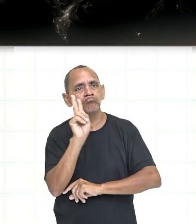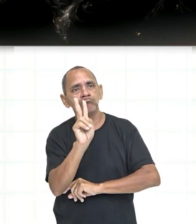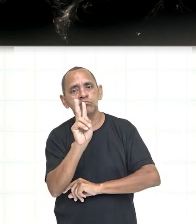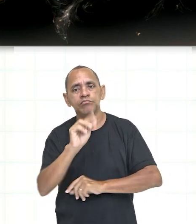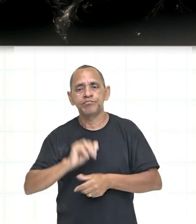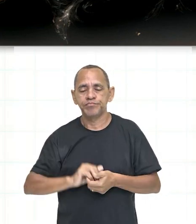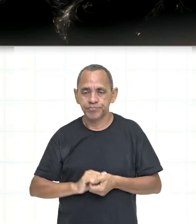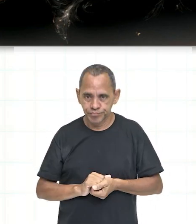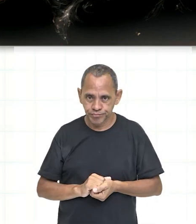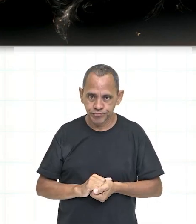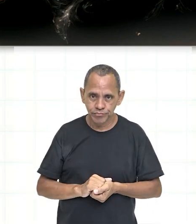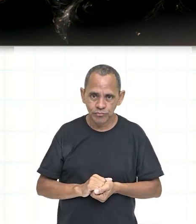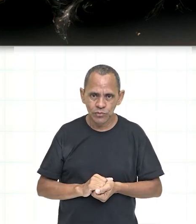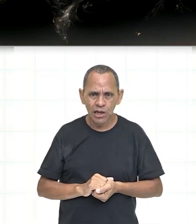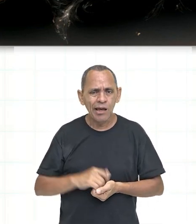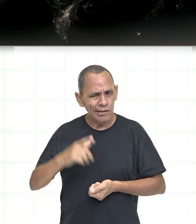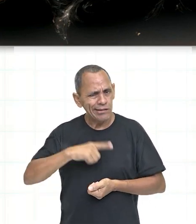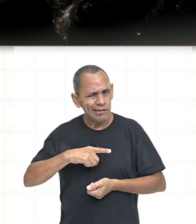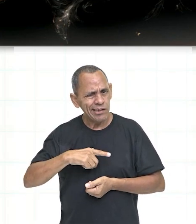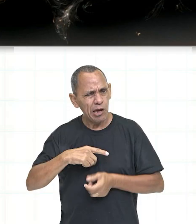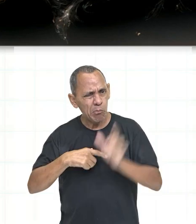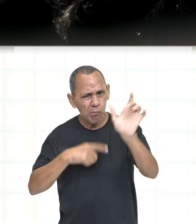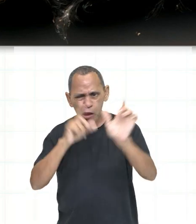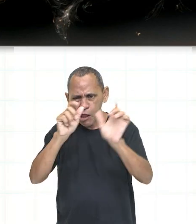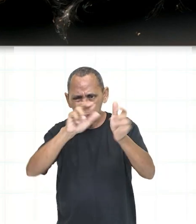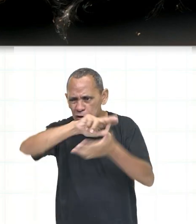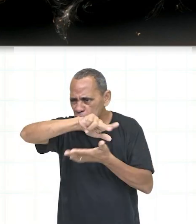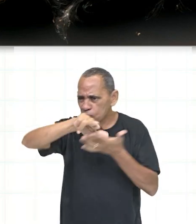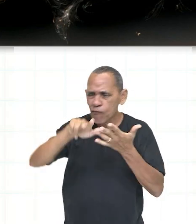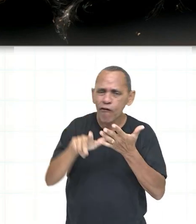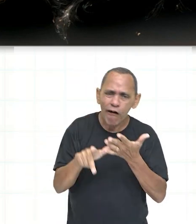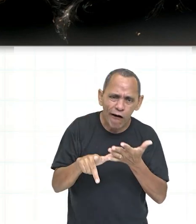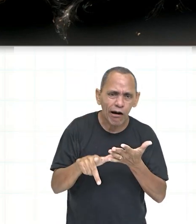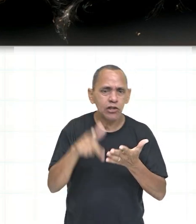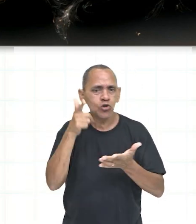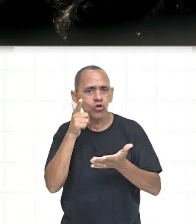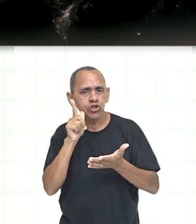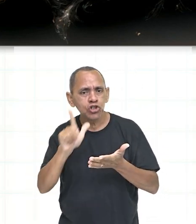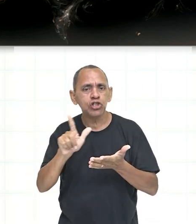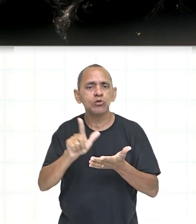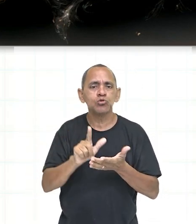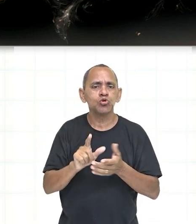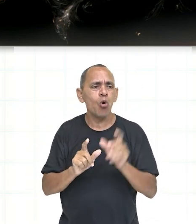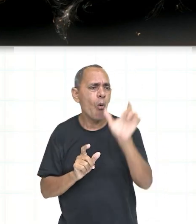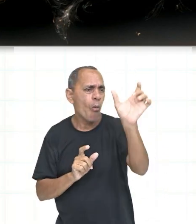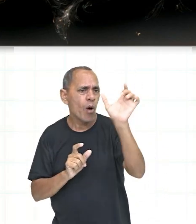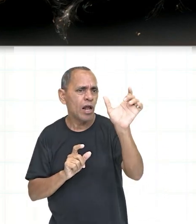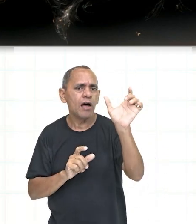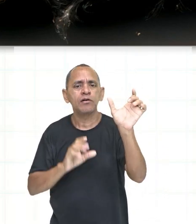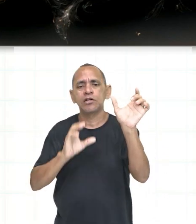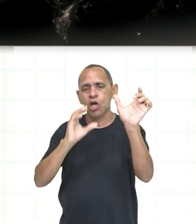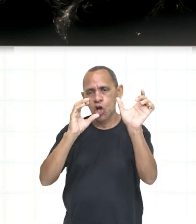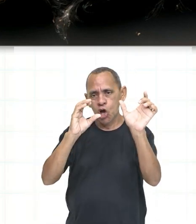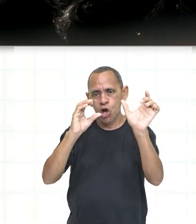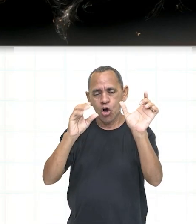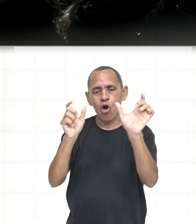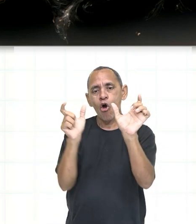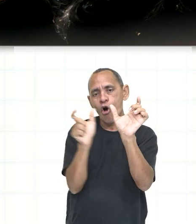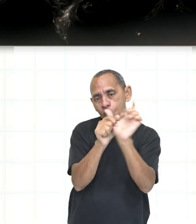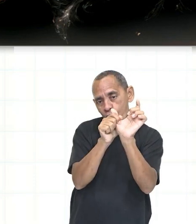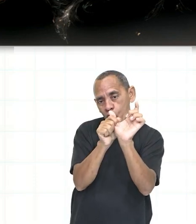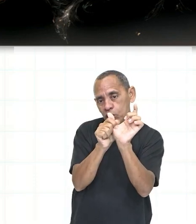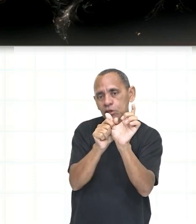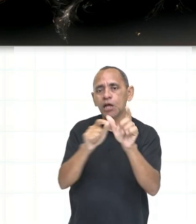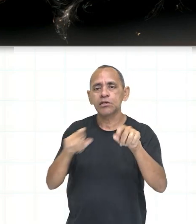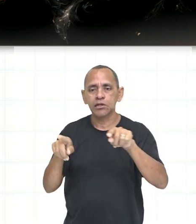aí que dá para identificar o significado, né, inferir significado, porque são palavras cognatas, né. Então, dark energy, on the other